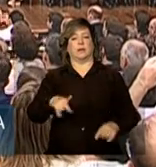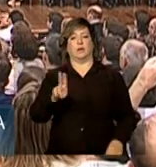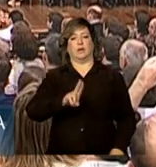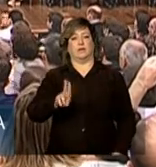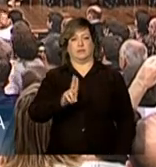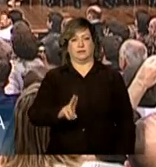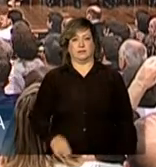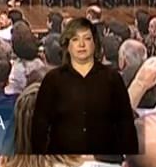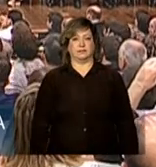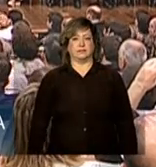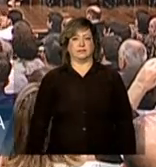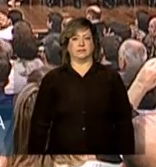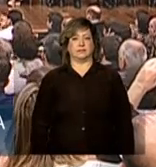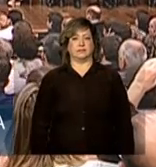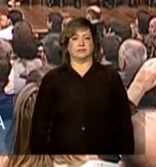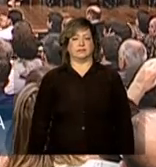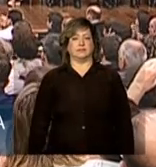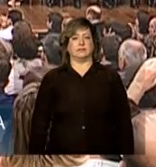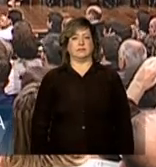universidade.